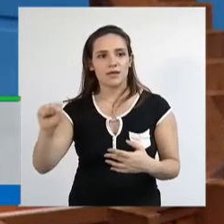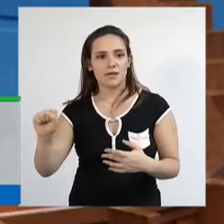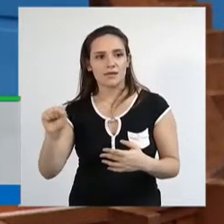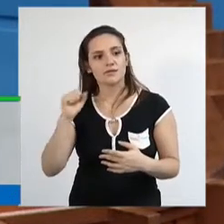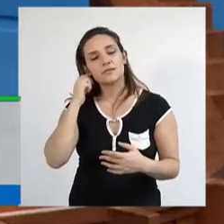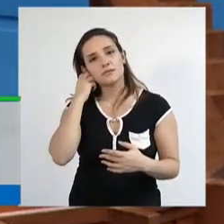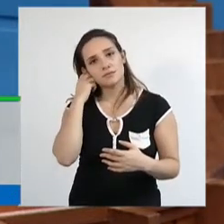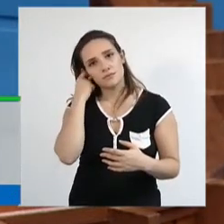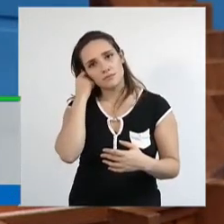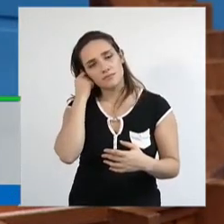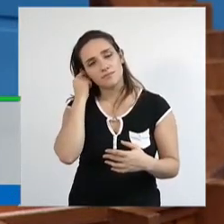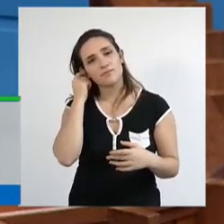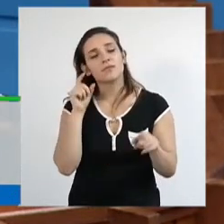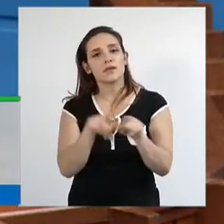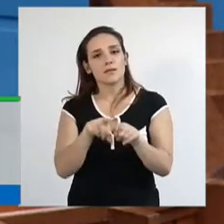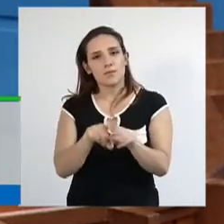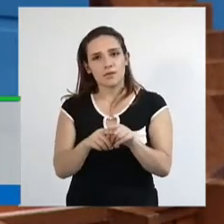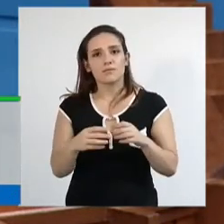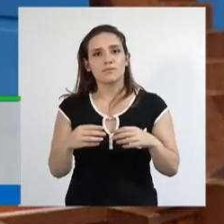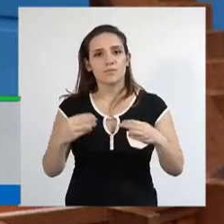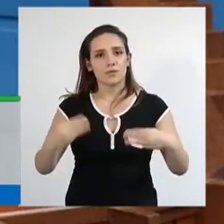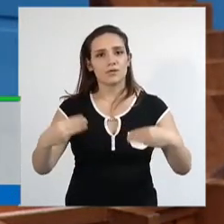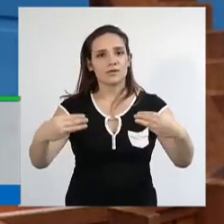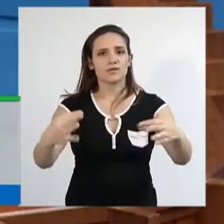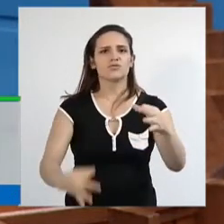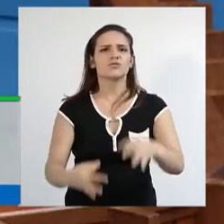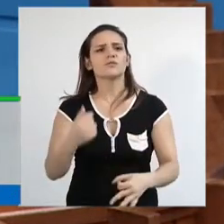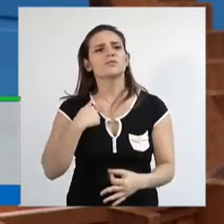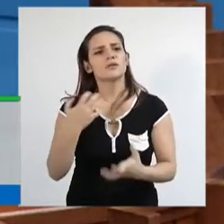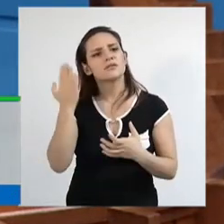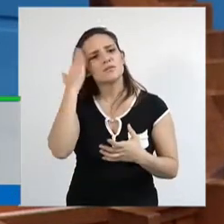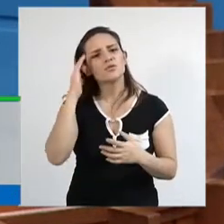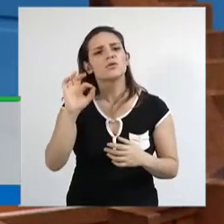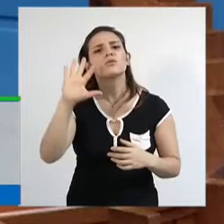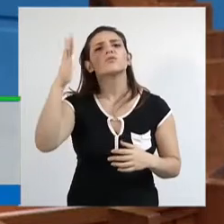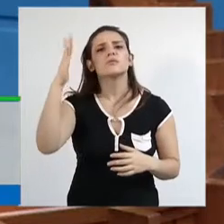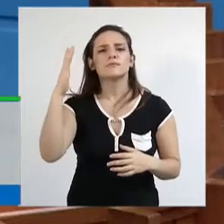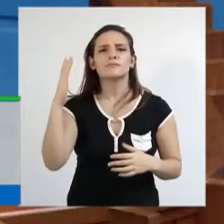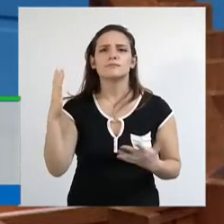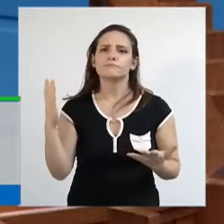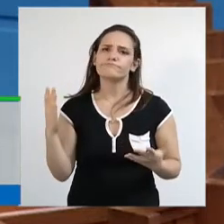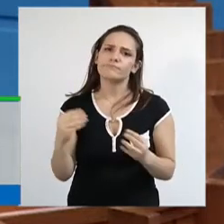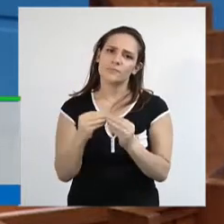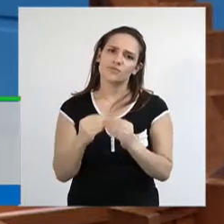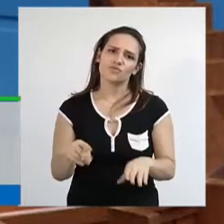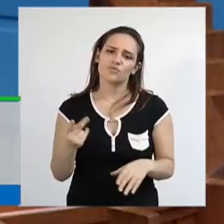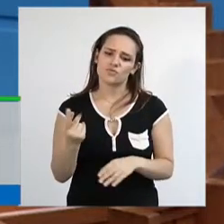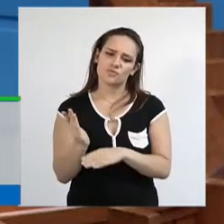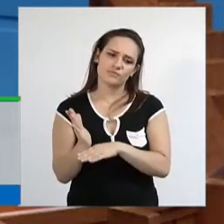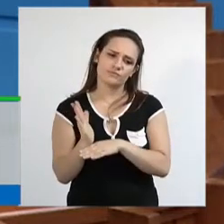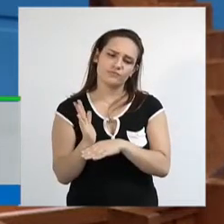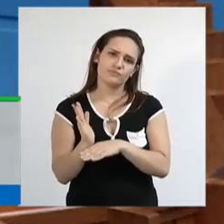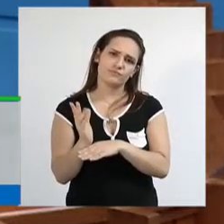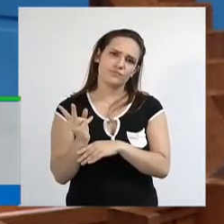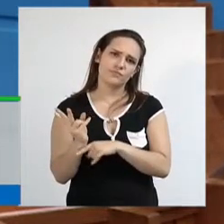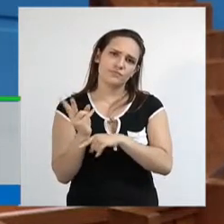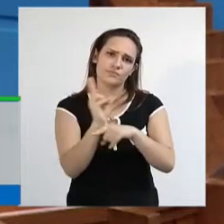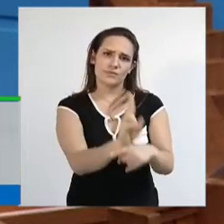do Ministério da Justiça, para poder entender o crime que foi feito com o Brasil na época que